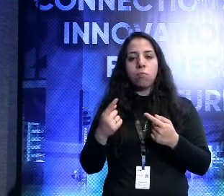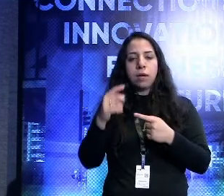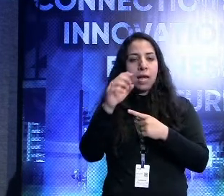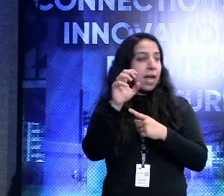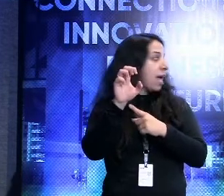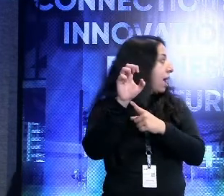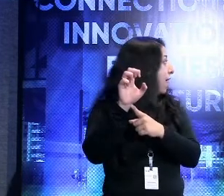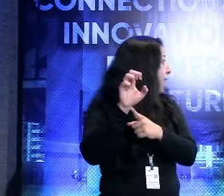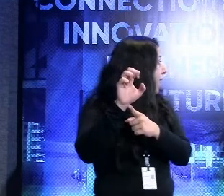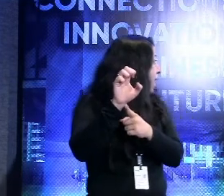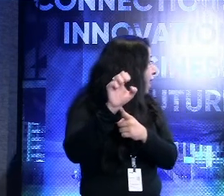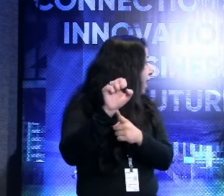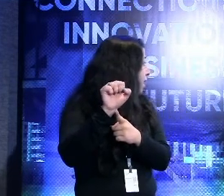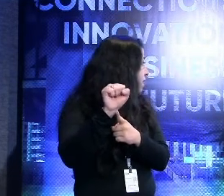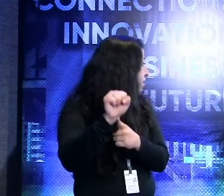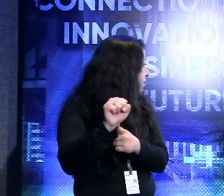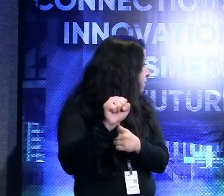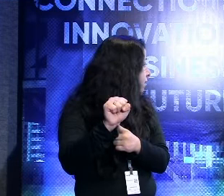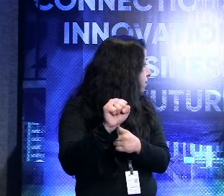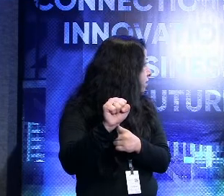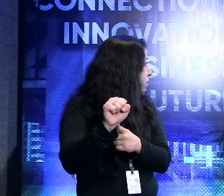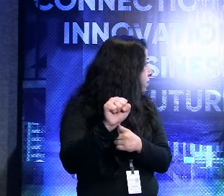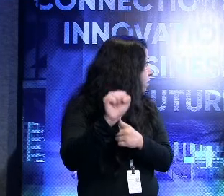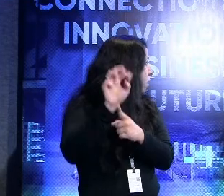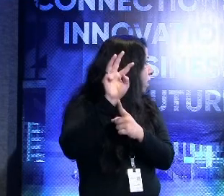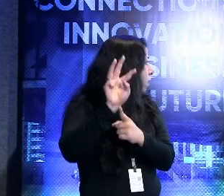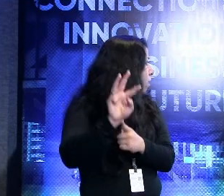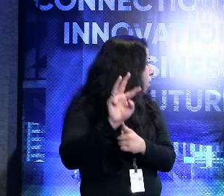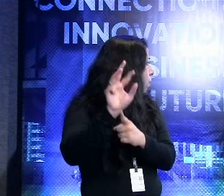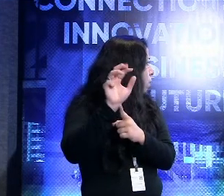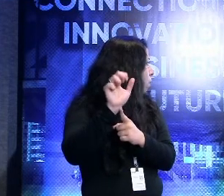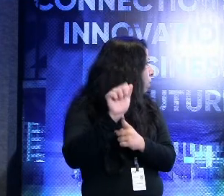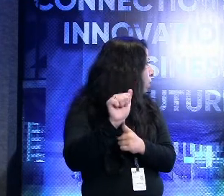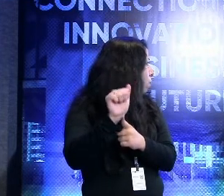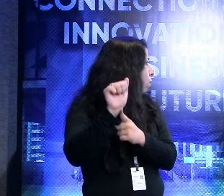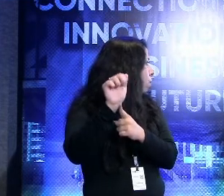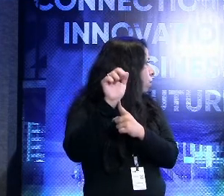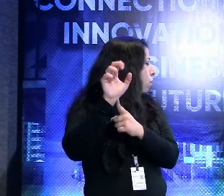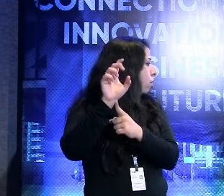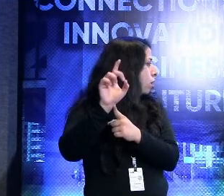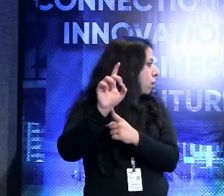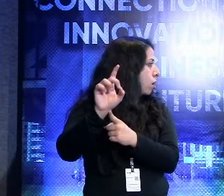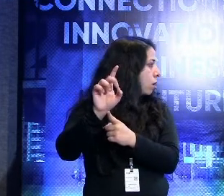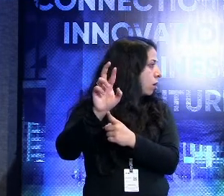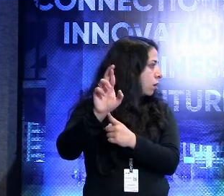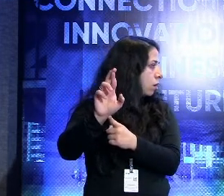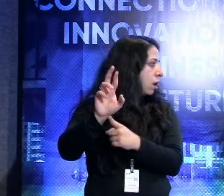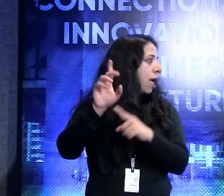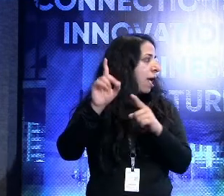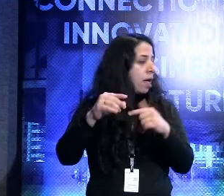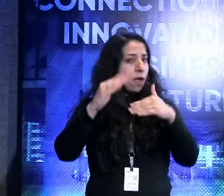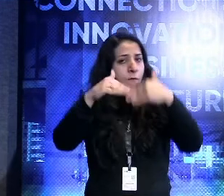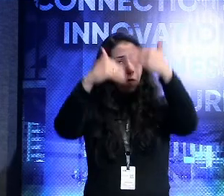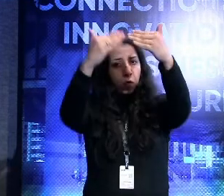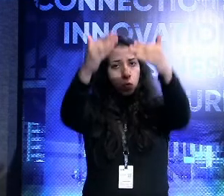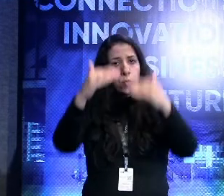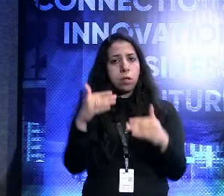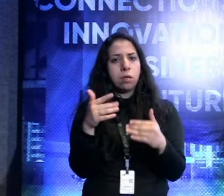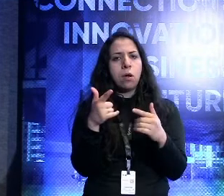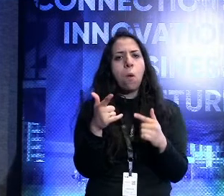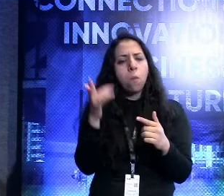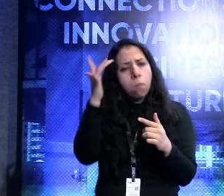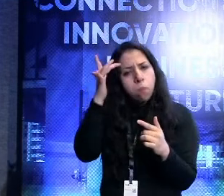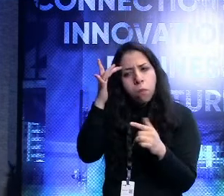de experimento. A gente roda cada um desses experimentos para aprender e evoluir na maturidade do produto à medida que nós